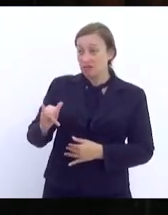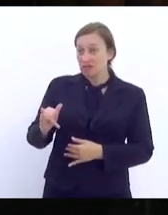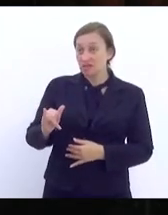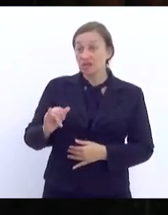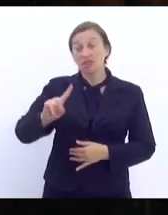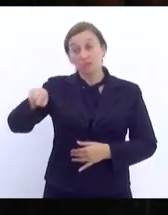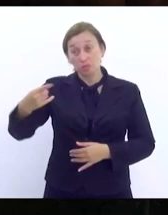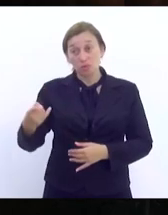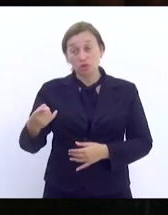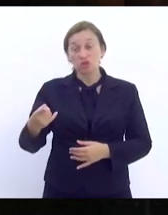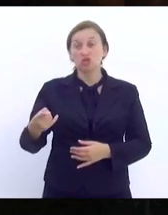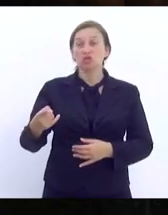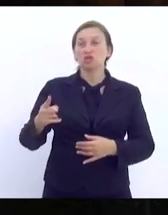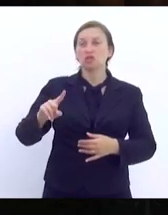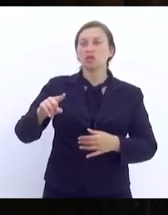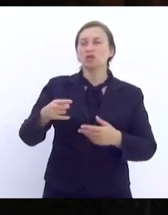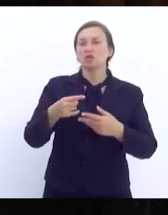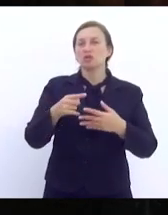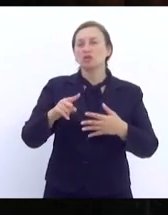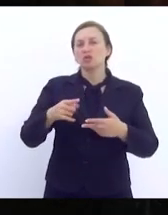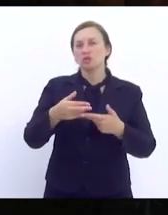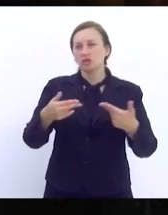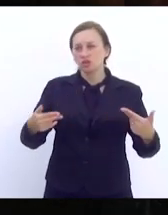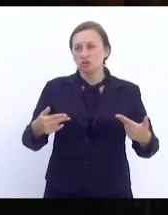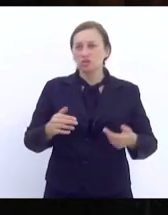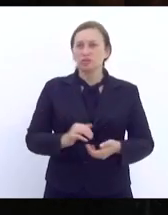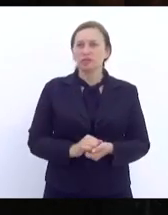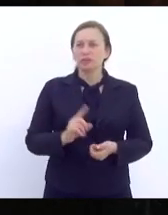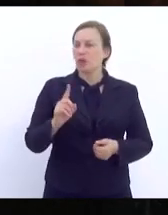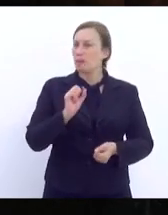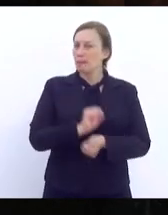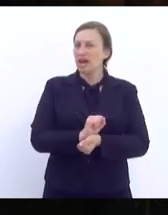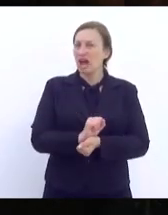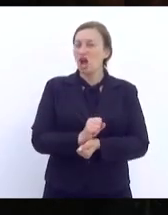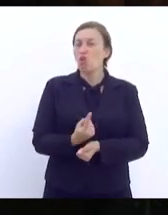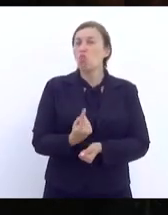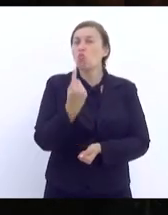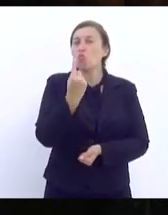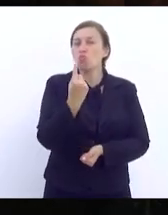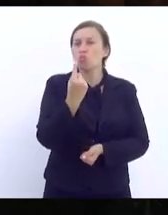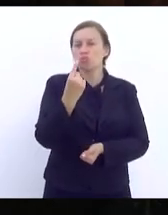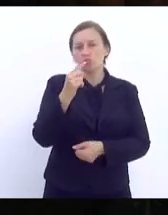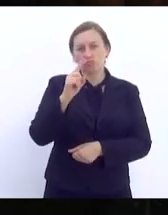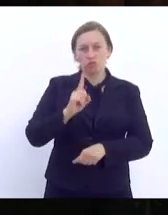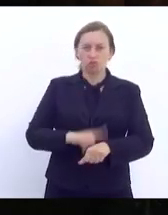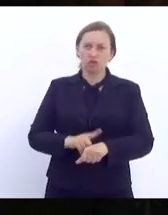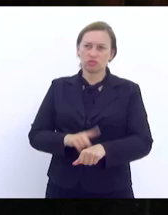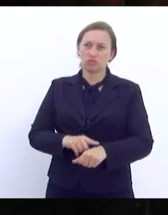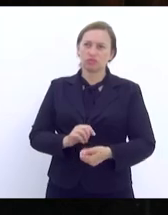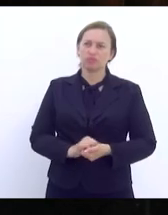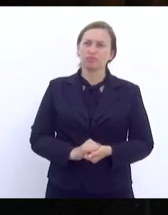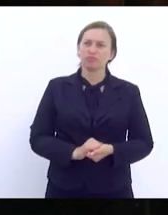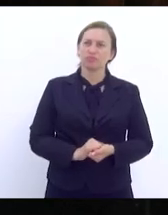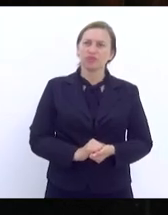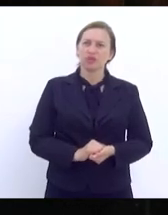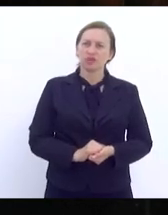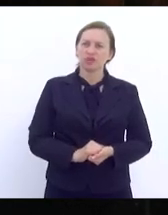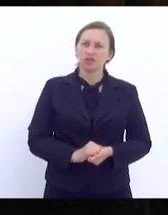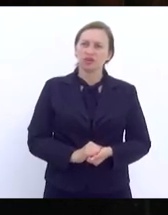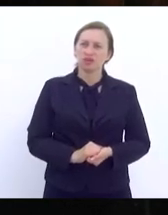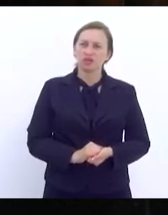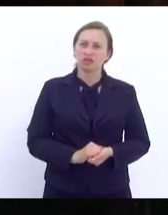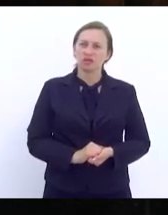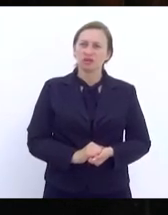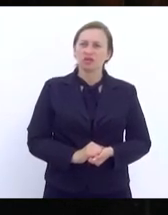eu queria deixar claro aqui que a gente não vai recuar Um milímetro nem com os poluidores